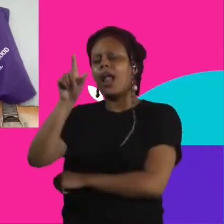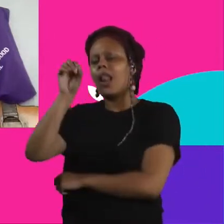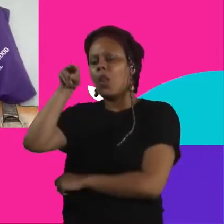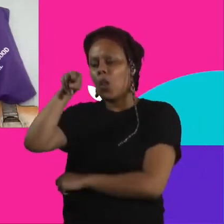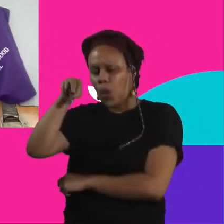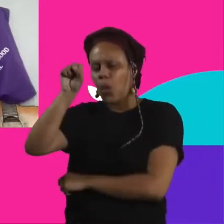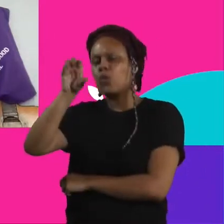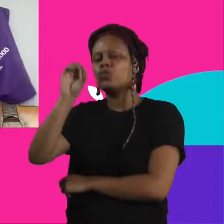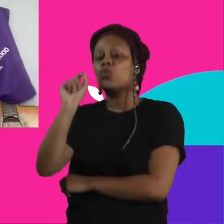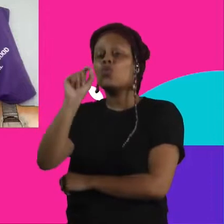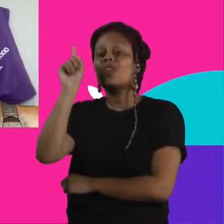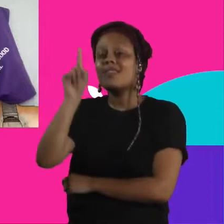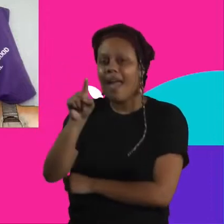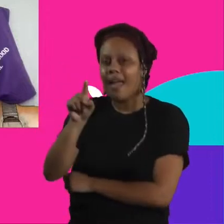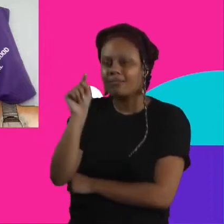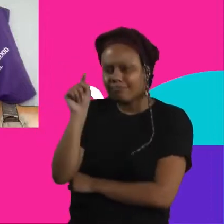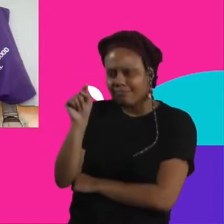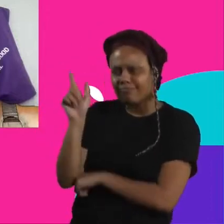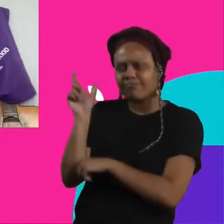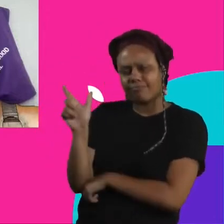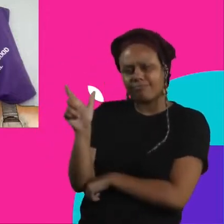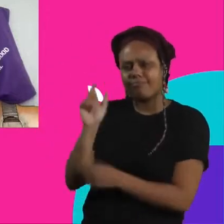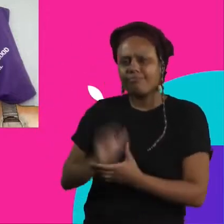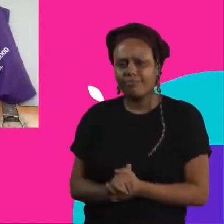Banking e de que forma isso pode impactar a vida das pessoas?